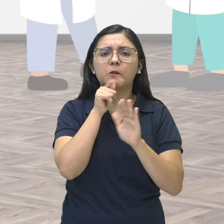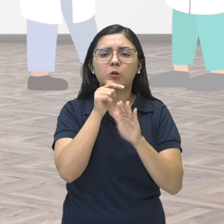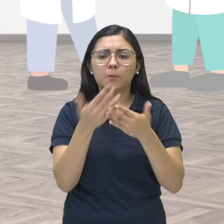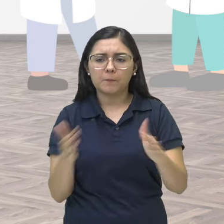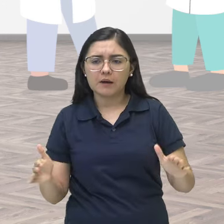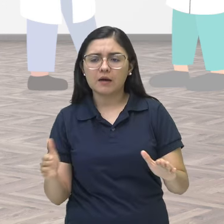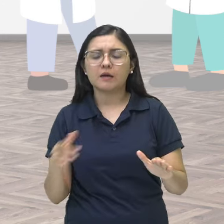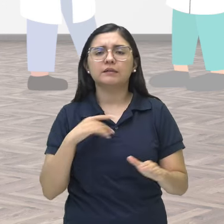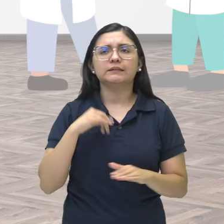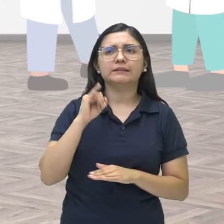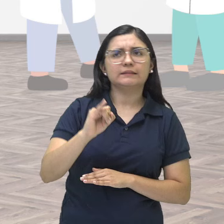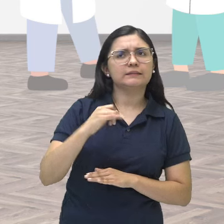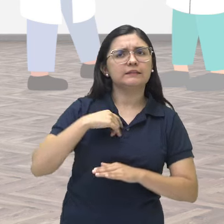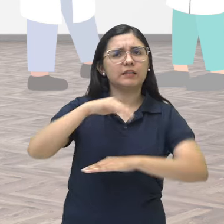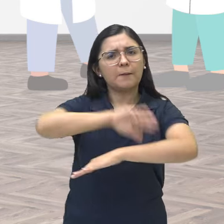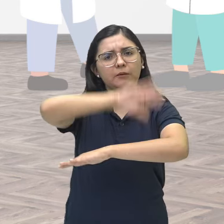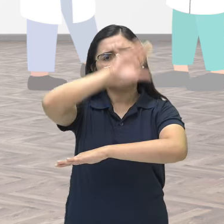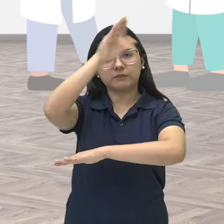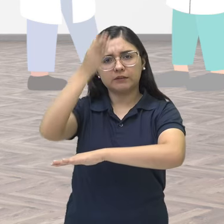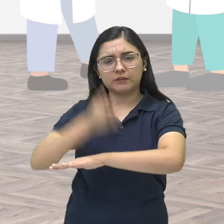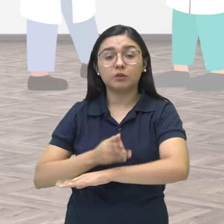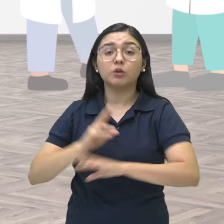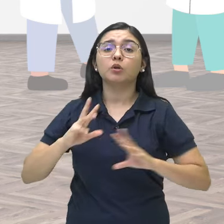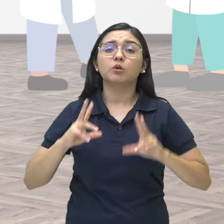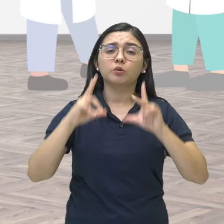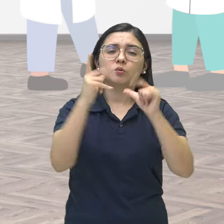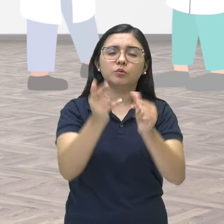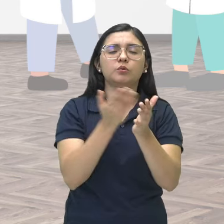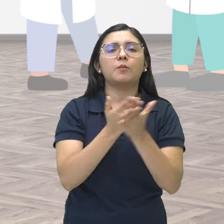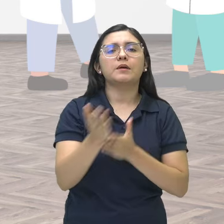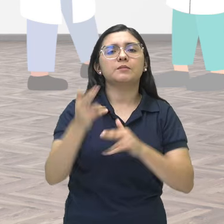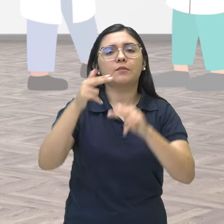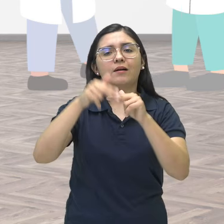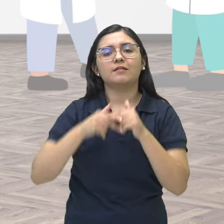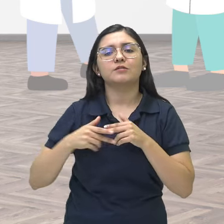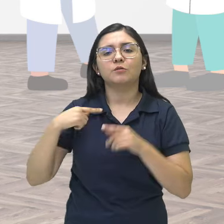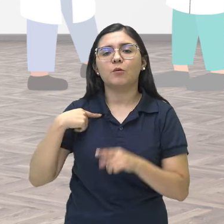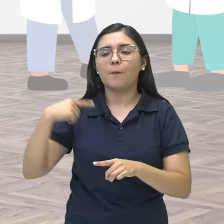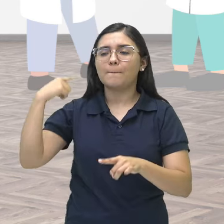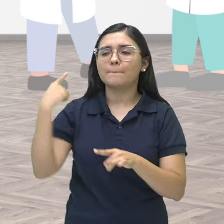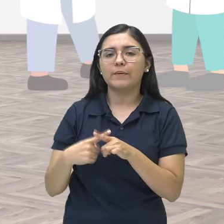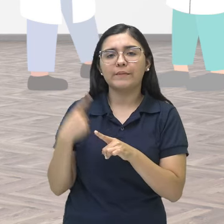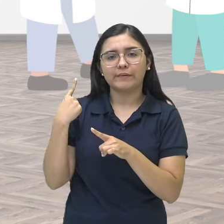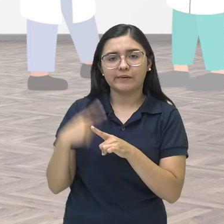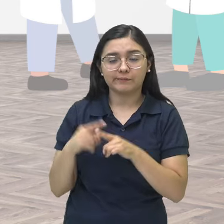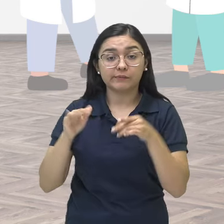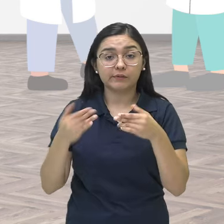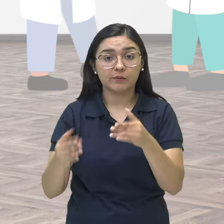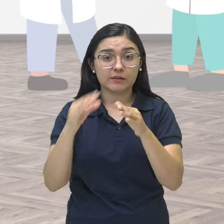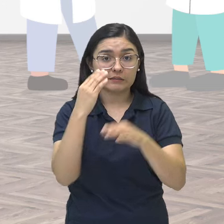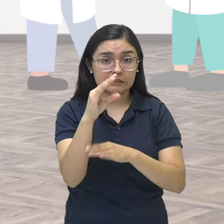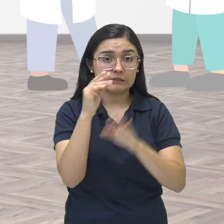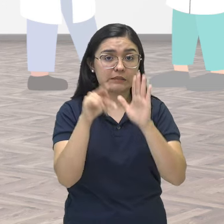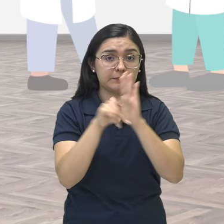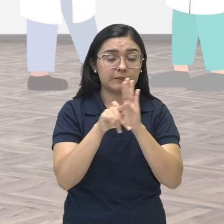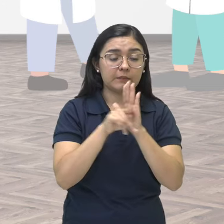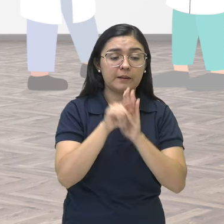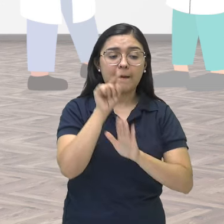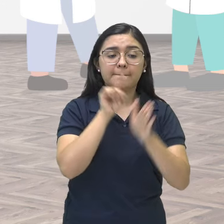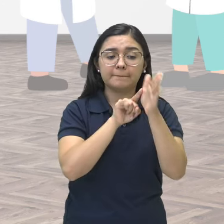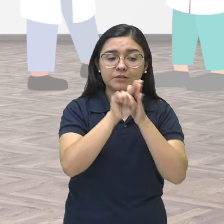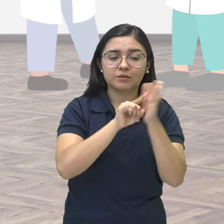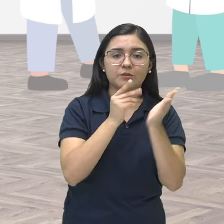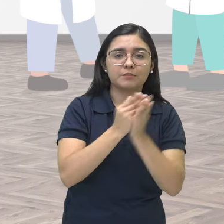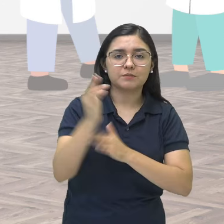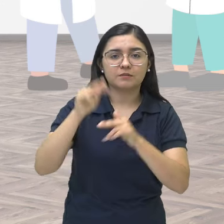quando está numa montanha? Então, tudo surge de um porquê. Então, a pesquisa, a ciência, ela surge de um